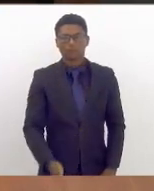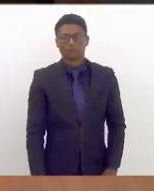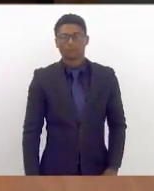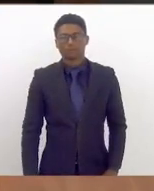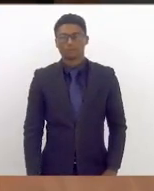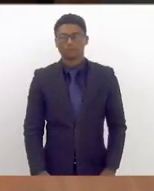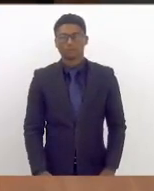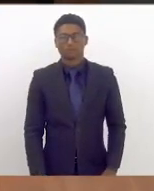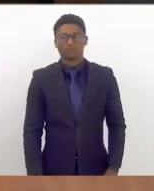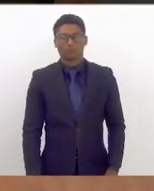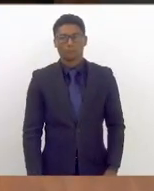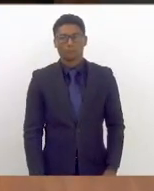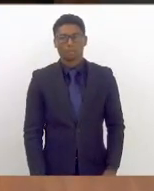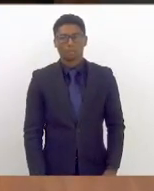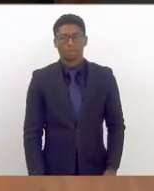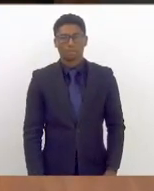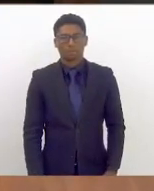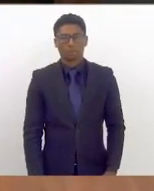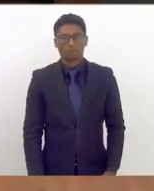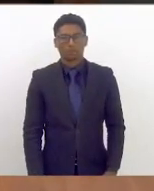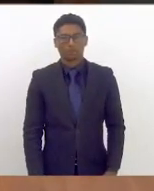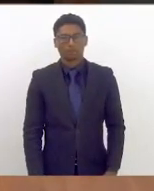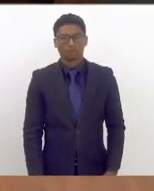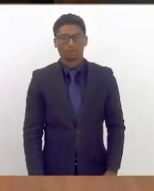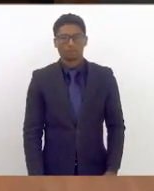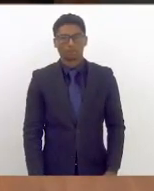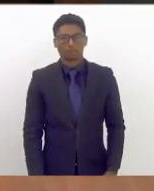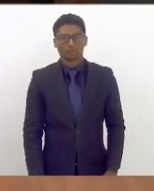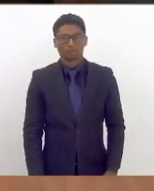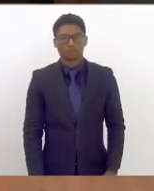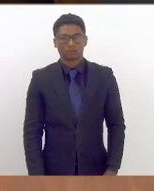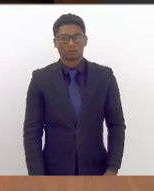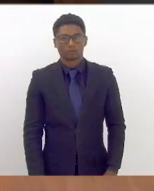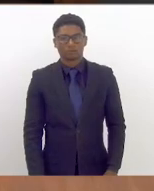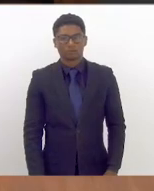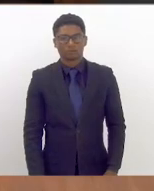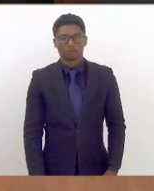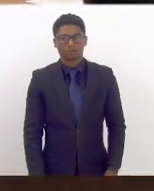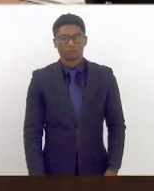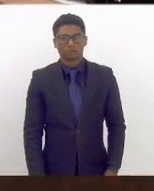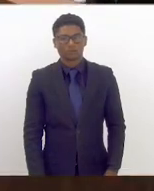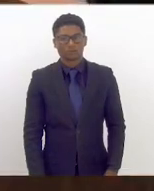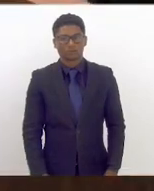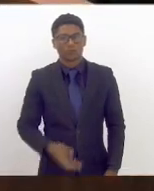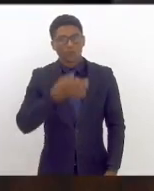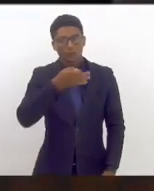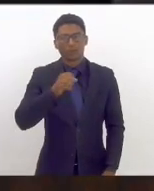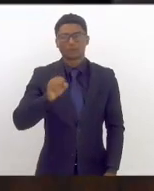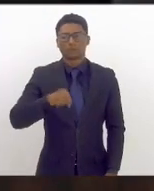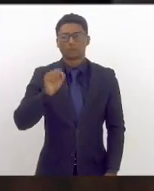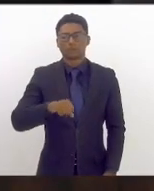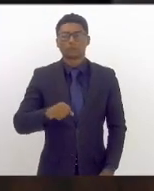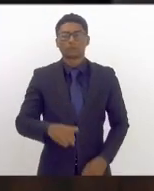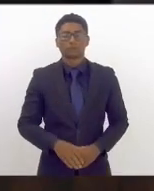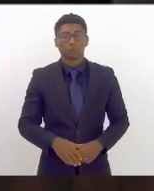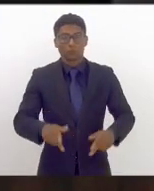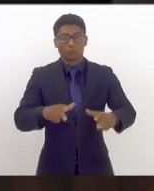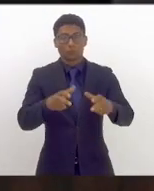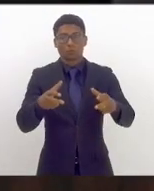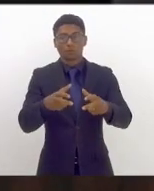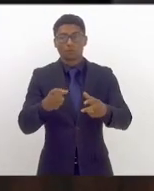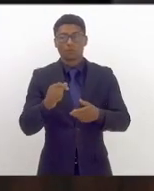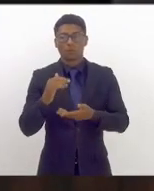Valdete Carneiro fempo valdeck no mérito parecia favorável pela comissão de orçamento Chico